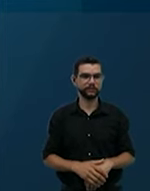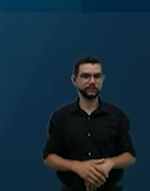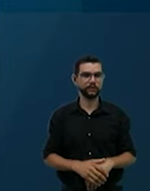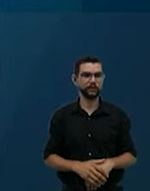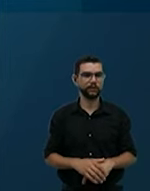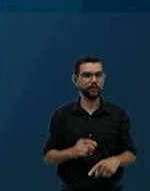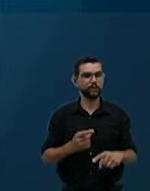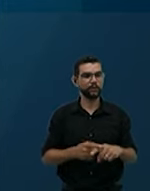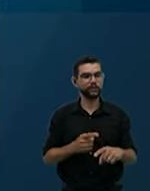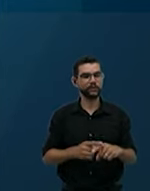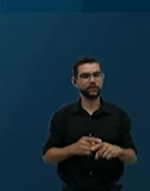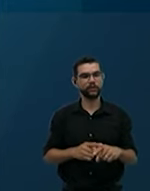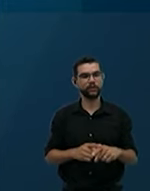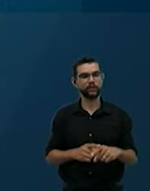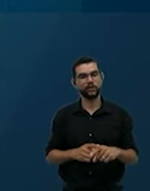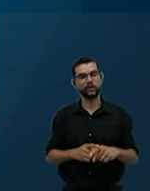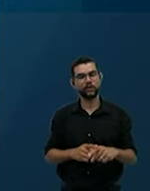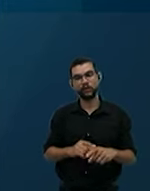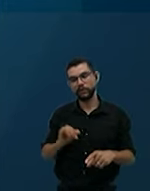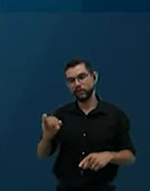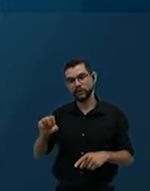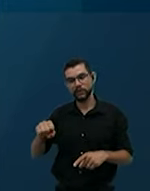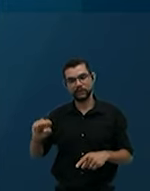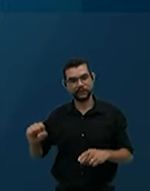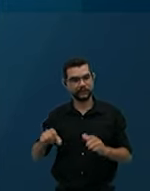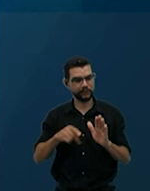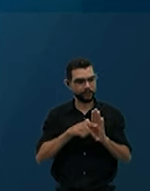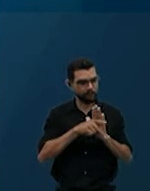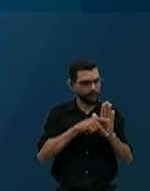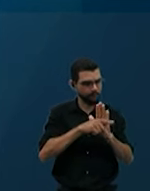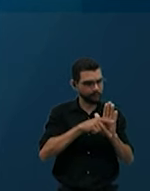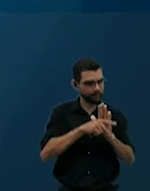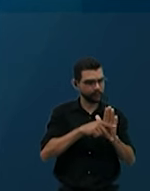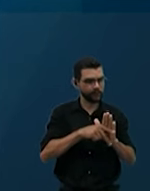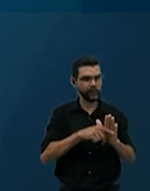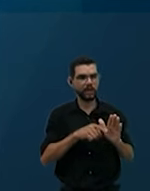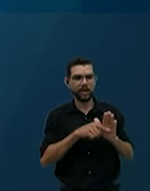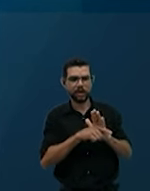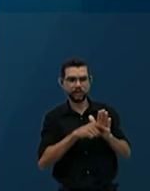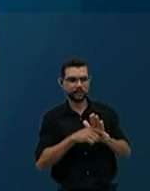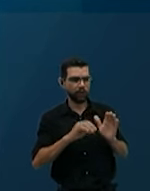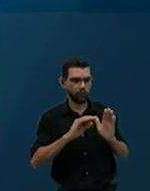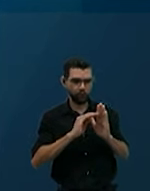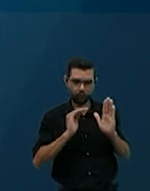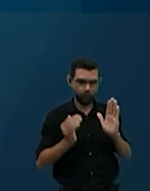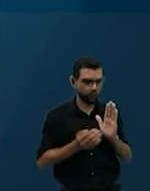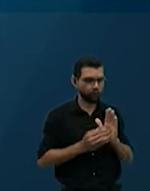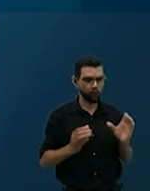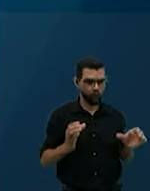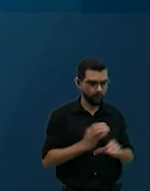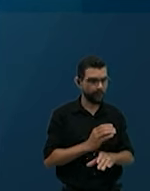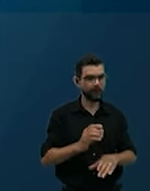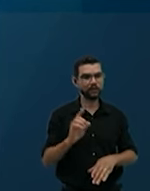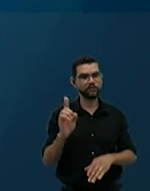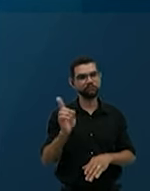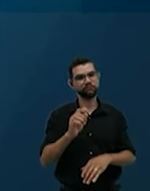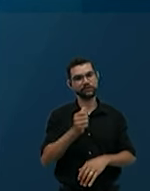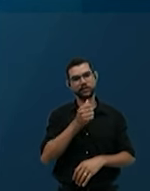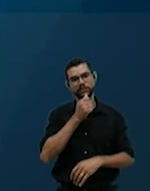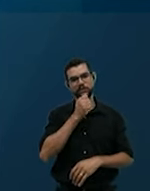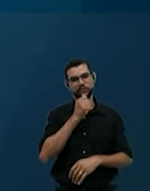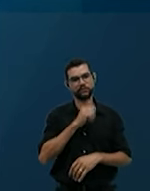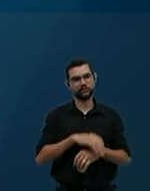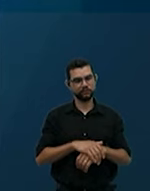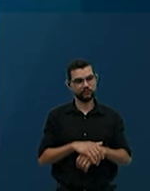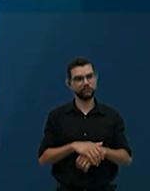para finalizar aqui, eu gostaria de dizer que são muitos os casos em que o INSS não